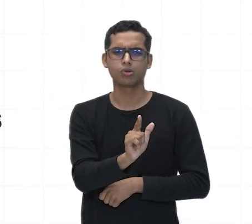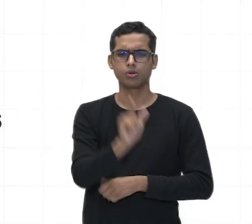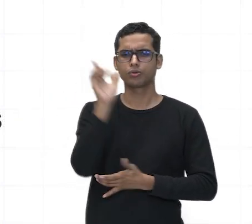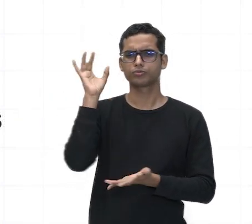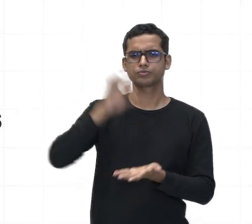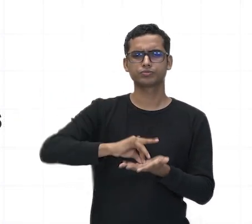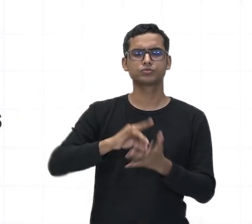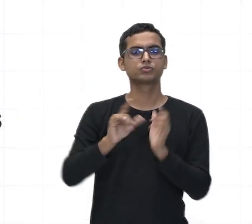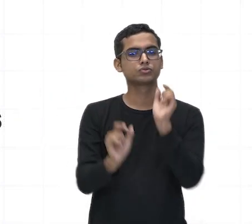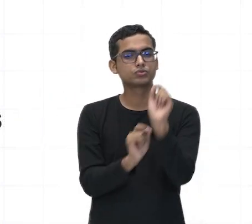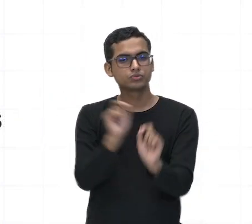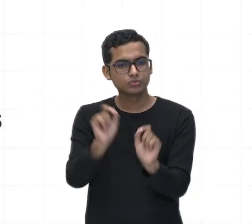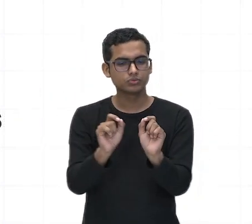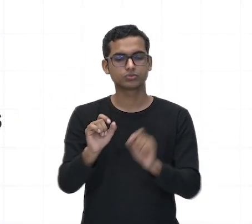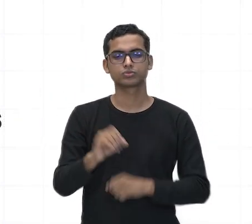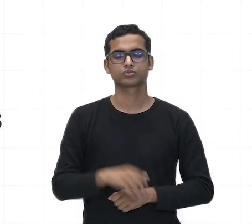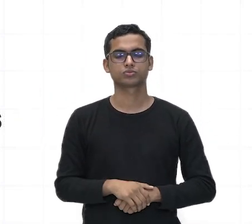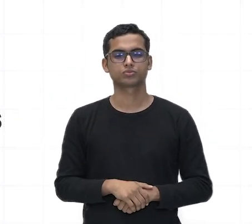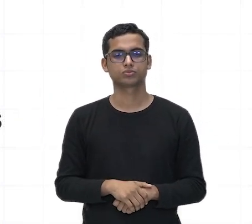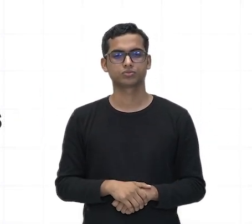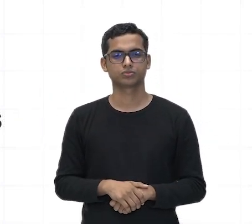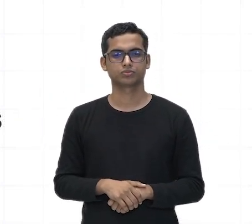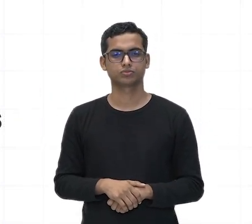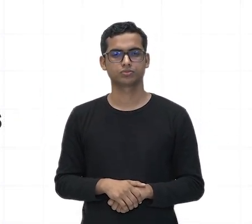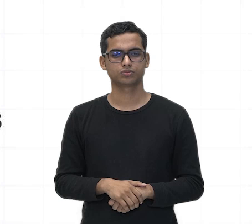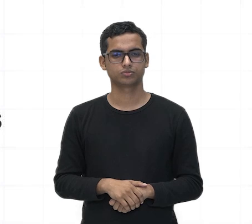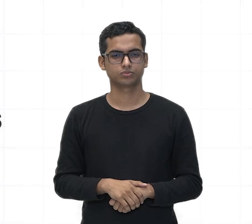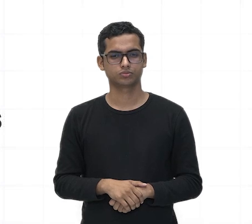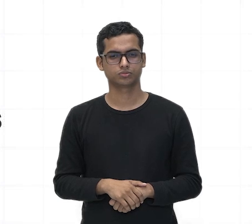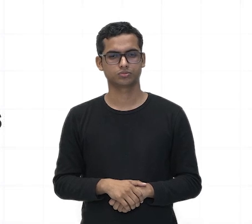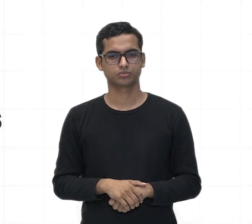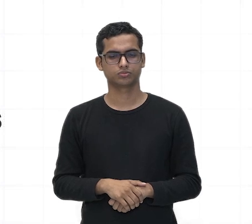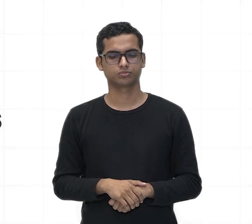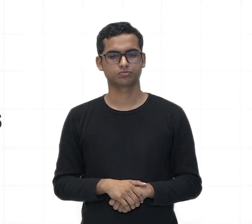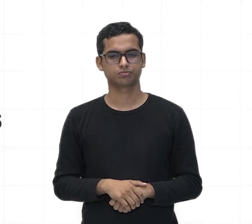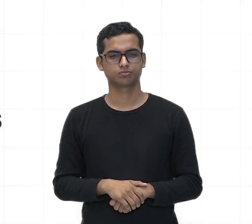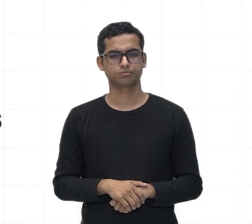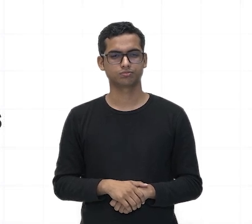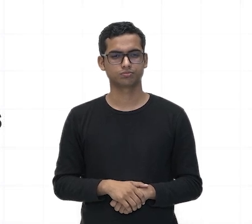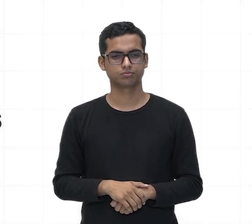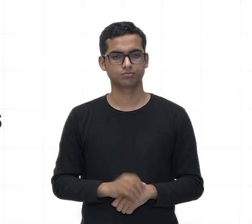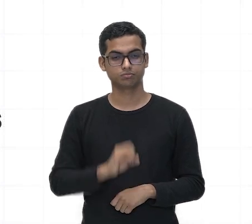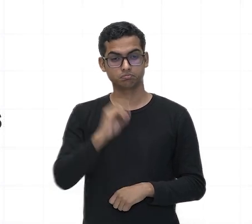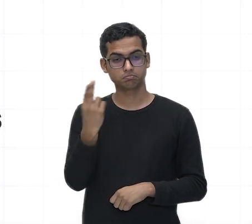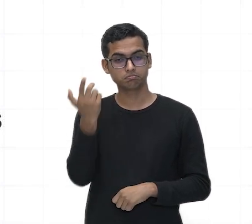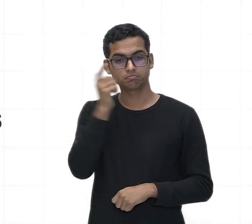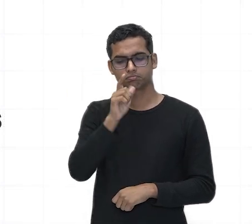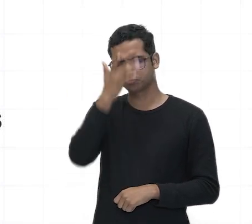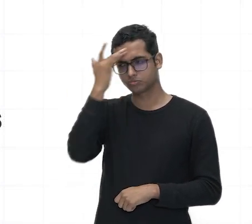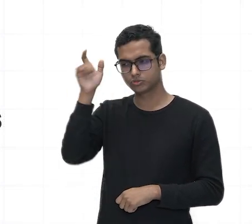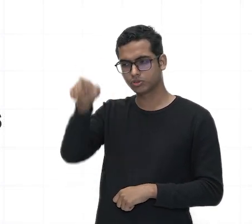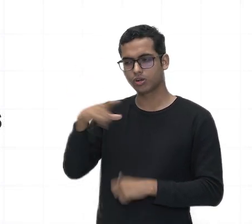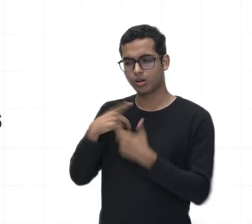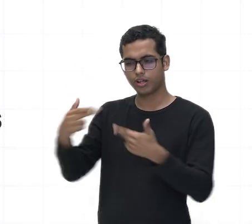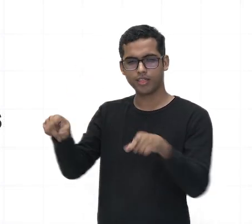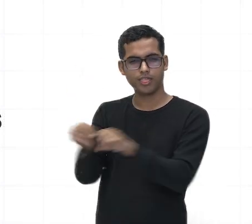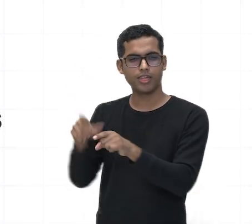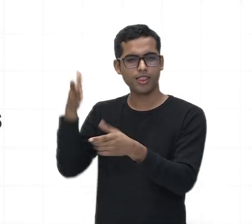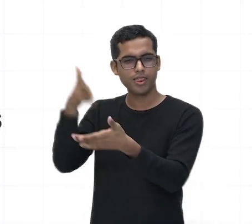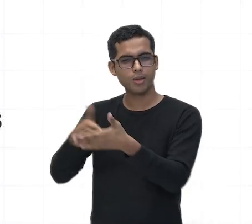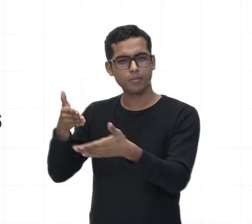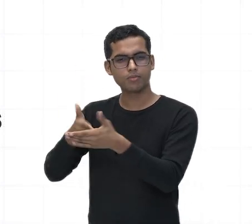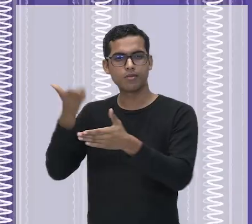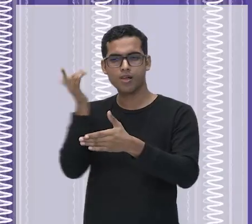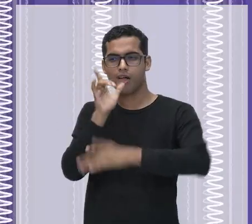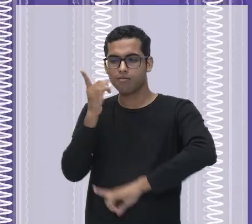maneira ou de outro algo que está fora dos limites que impõe ao corpo.